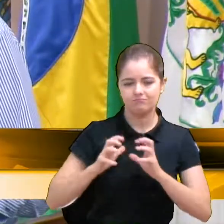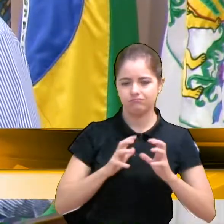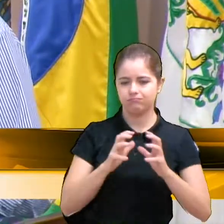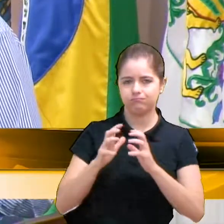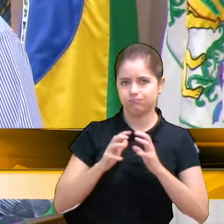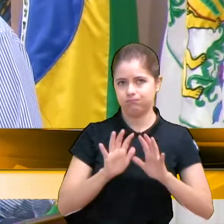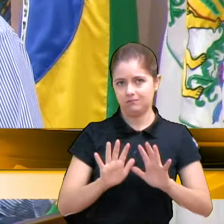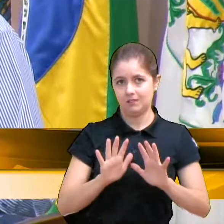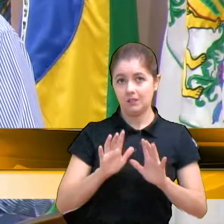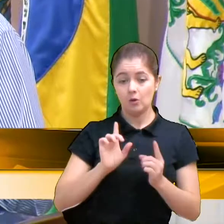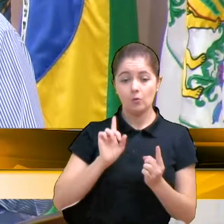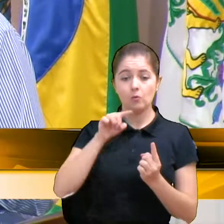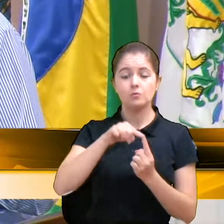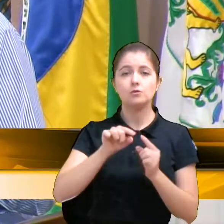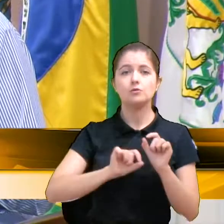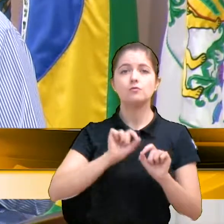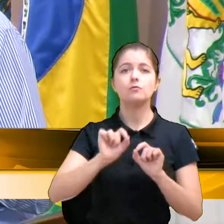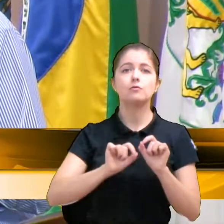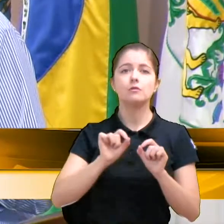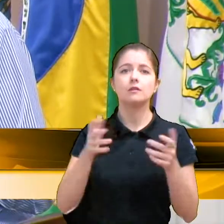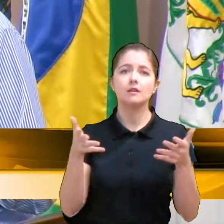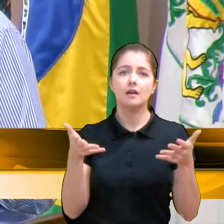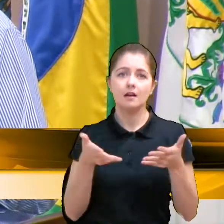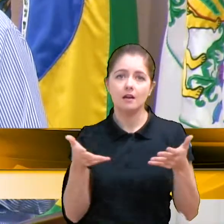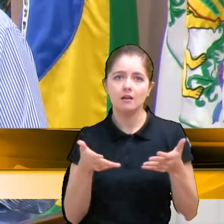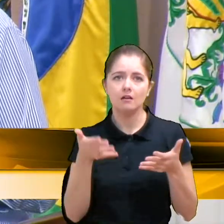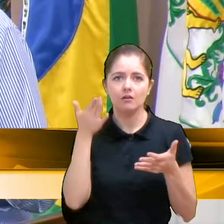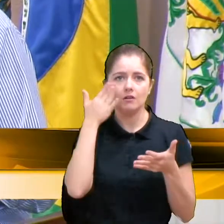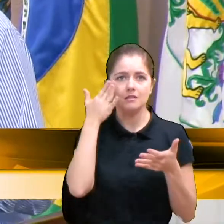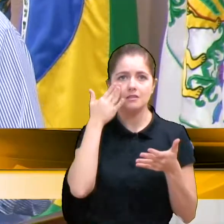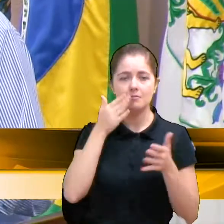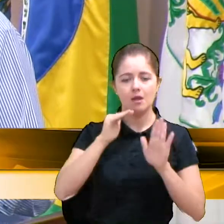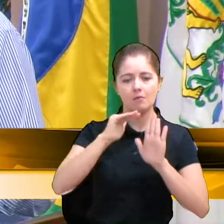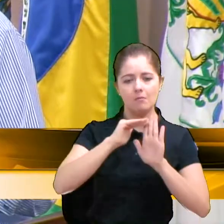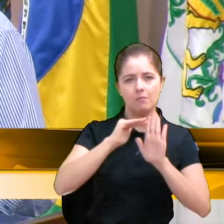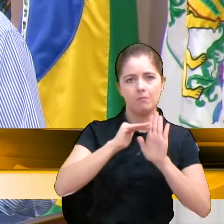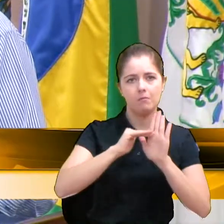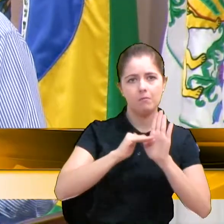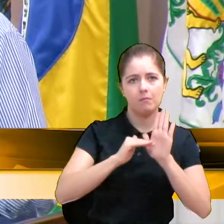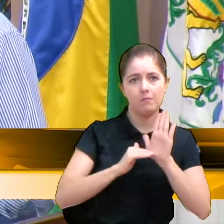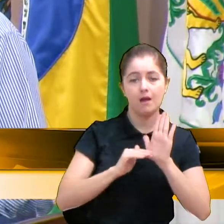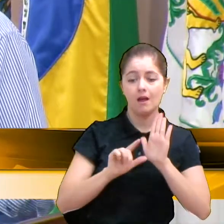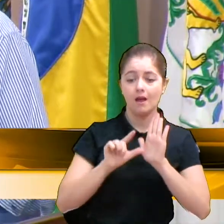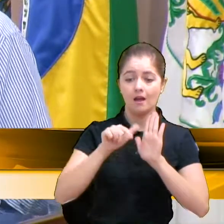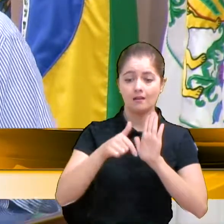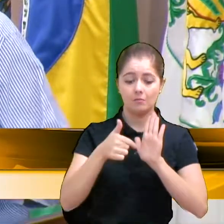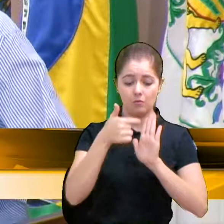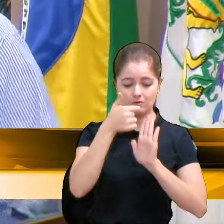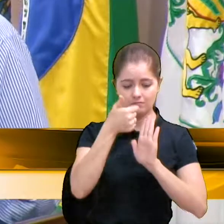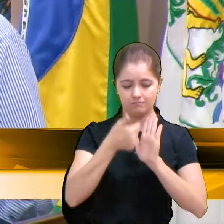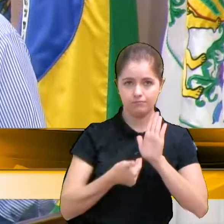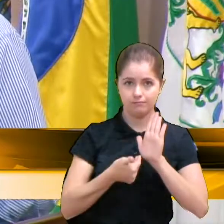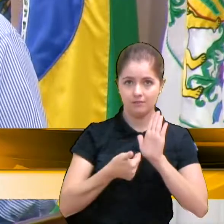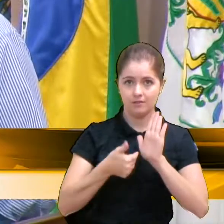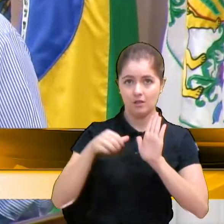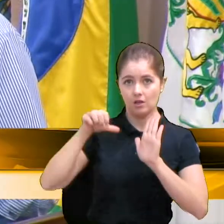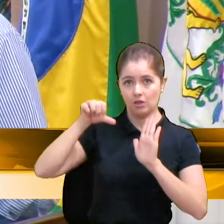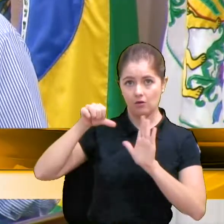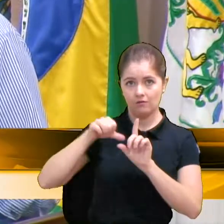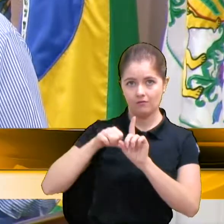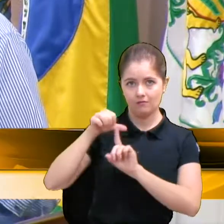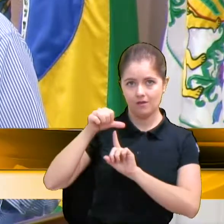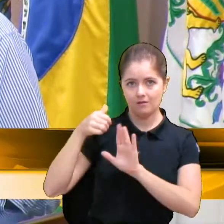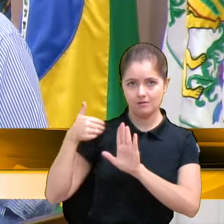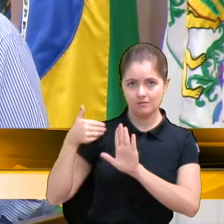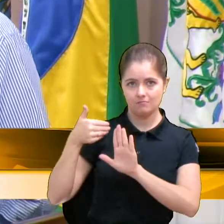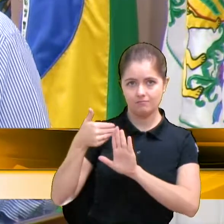nosso objetivo realmente é saber agora a posição, e depois, então, mediante essa informação desses 9 meses de governo, nós